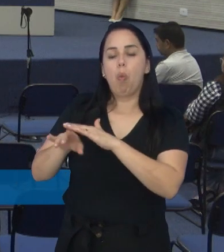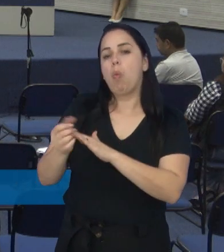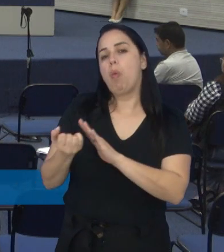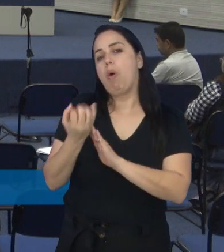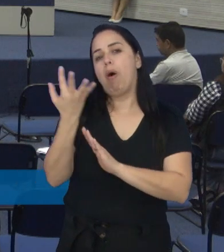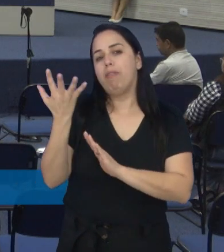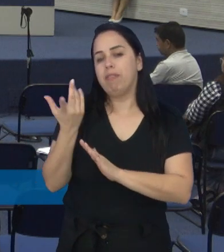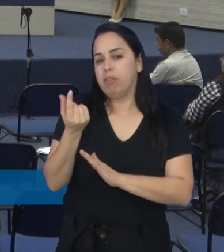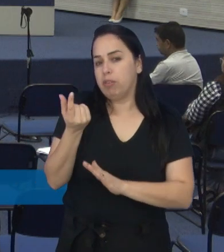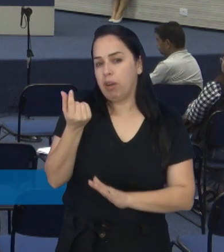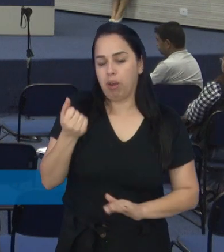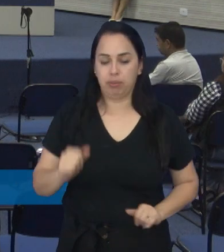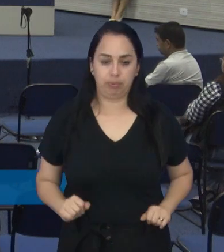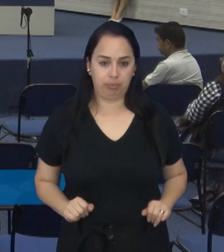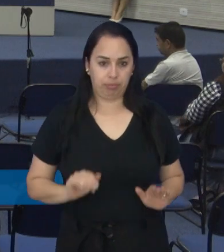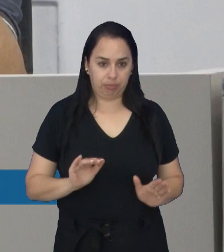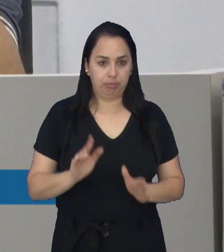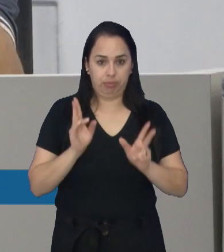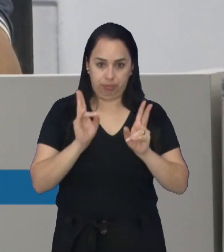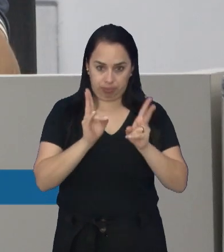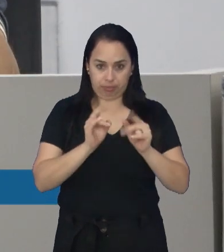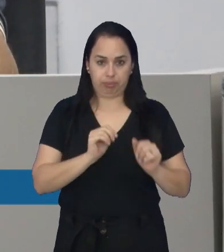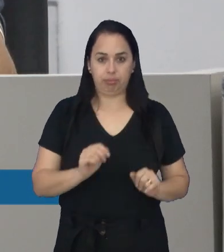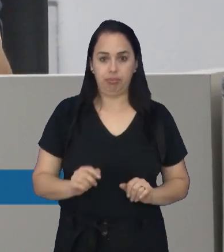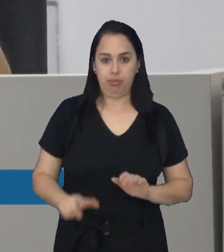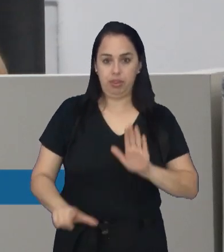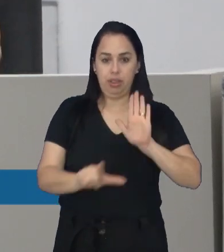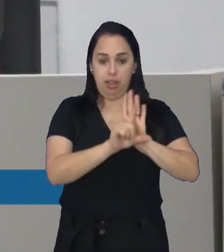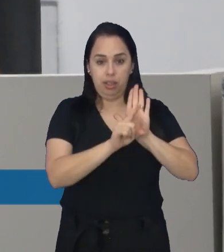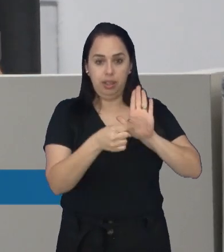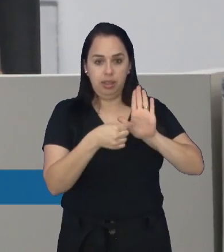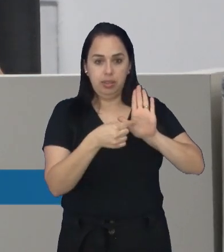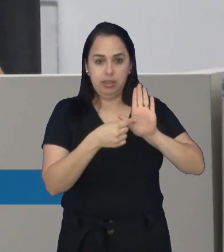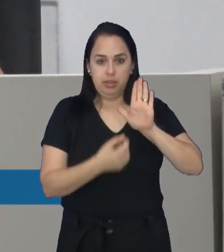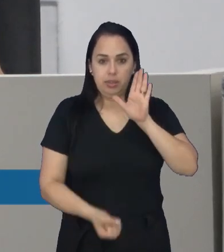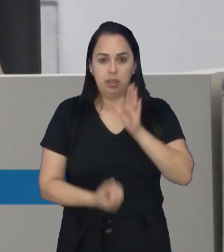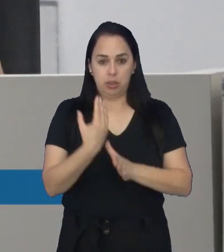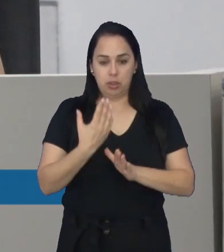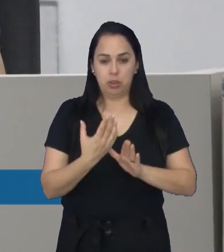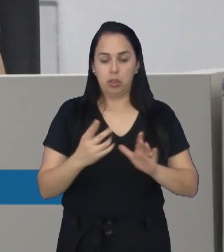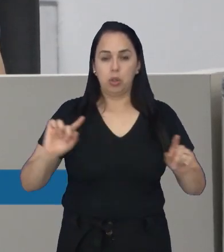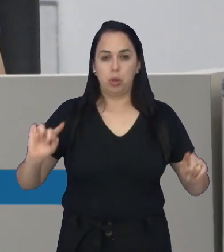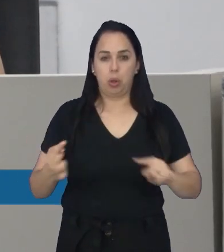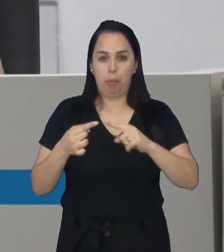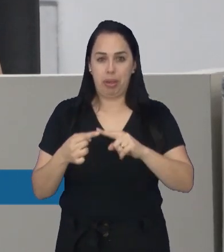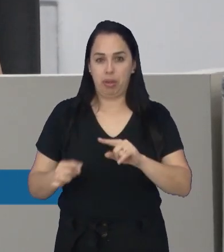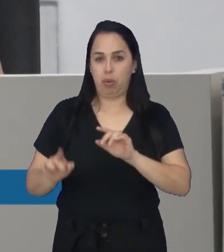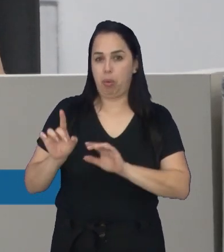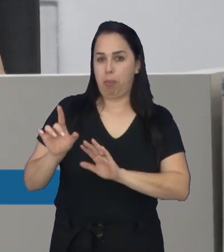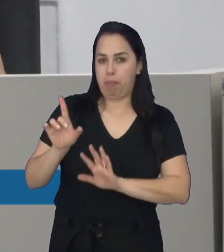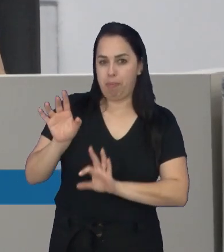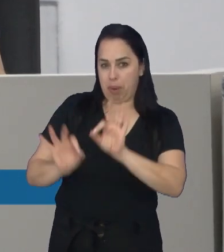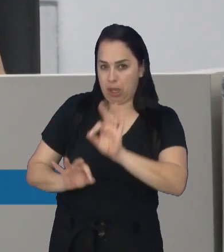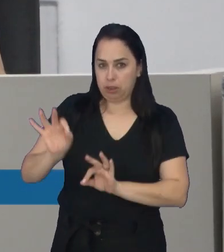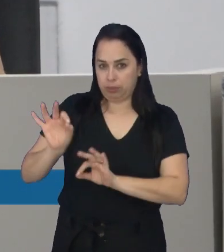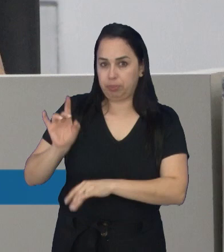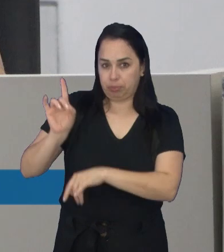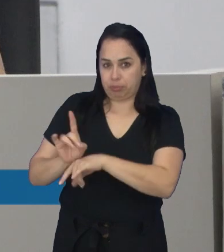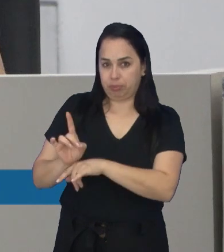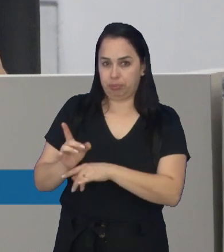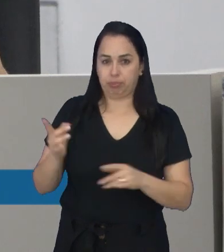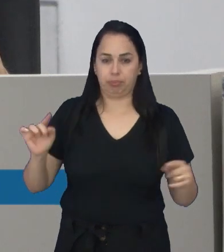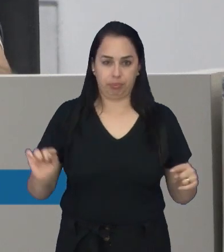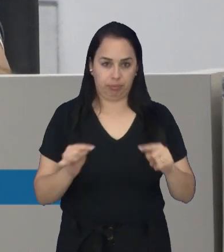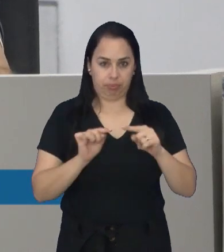urbano Mas vamos lá então autogoneurose ela foi instituída no plano diretor e naquela ocasião que a gente fez o